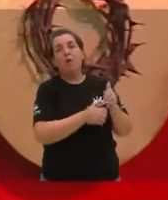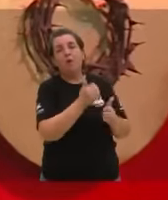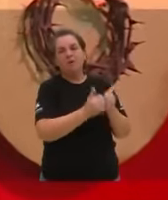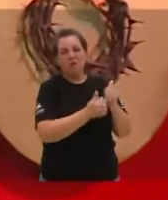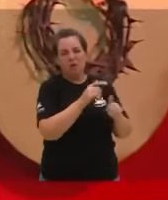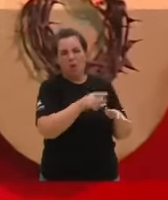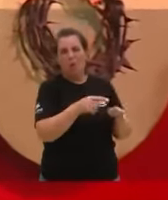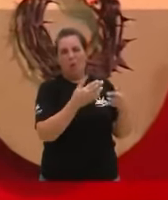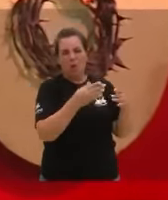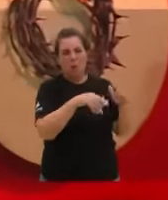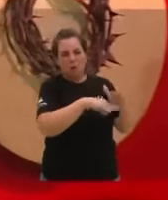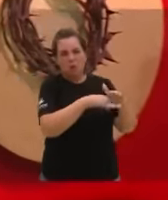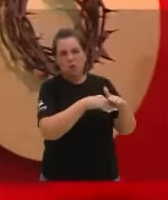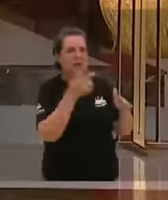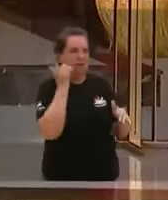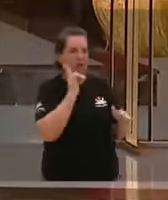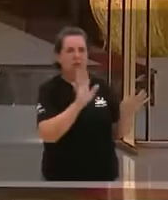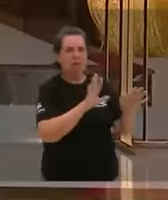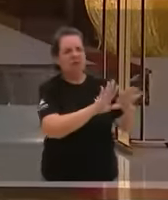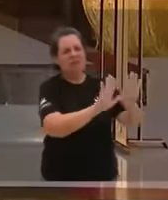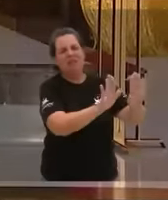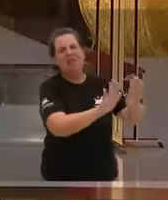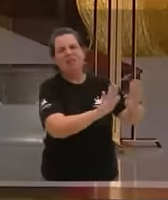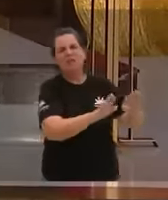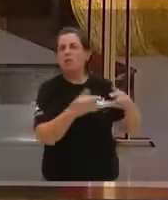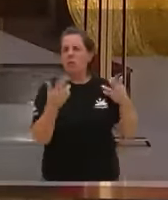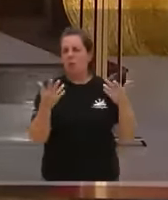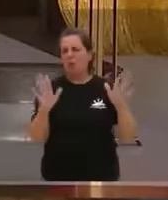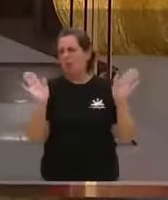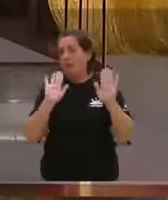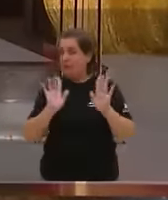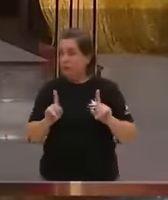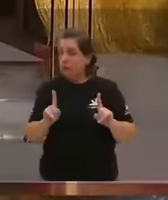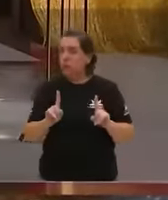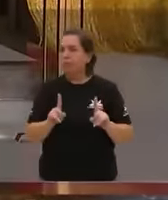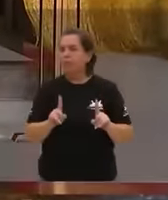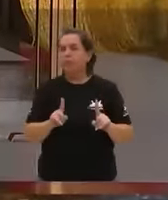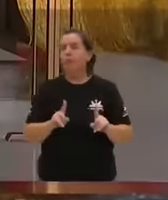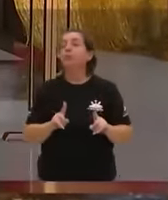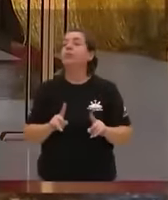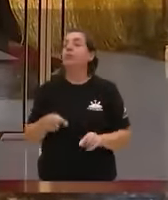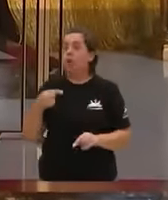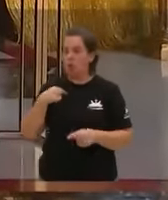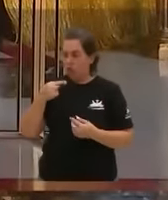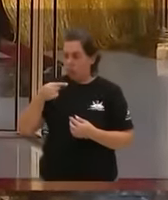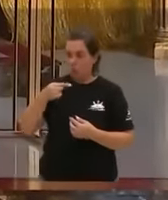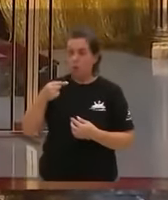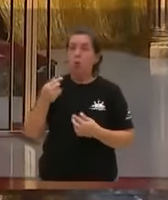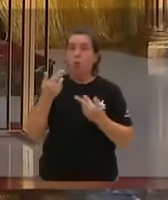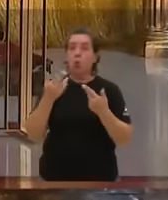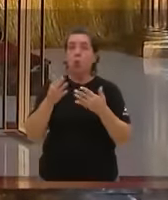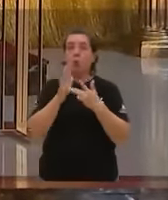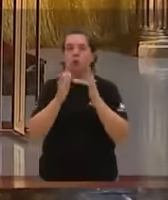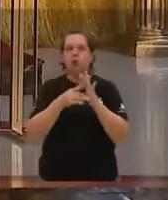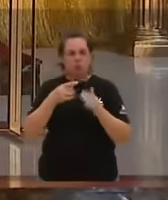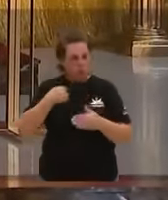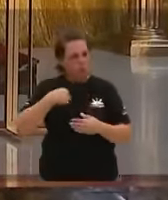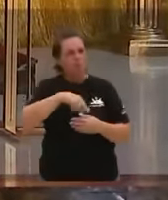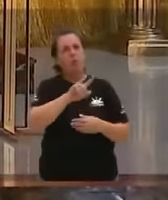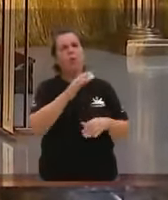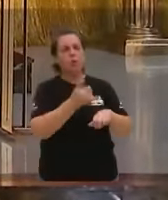O inimigo não quer a gente com a firmeza de Jesus Cristo. Vou para Jerusalém, vou obedecer ao meu